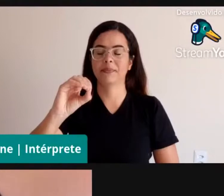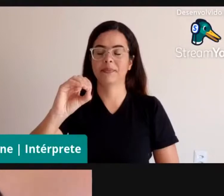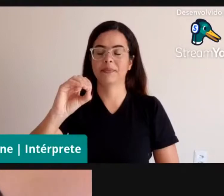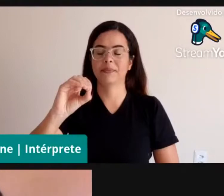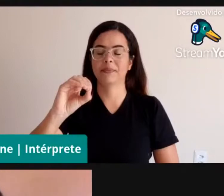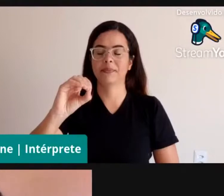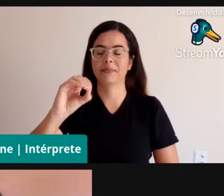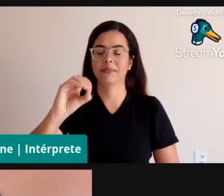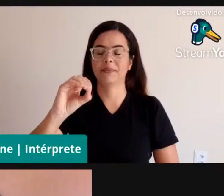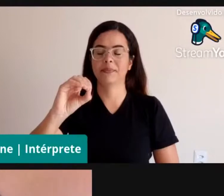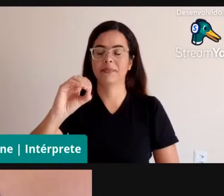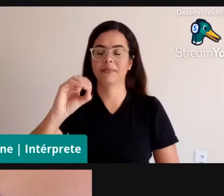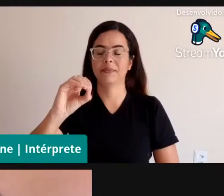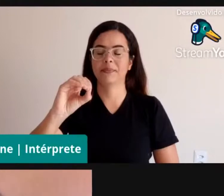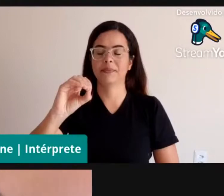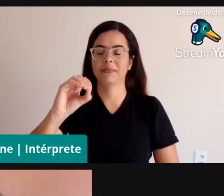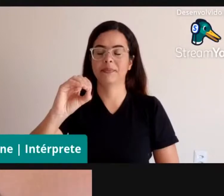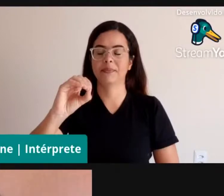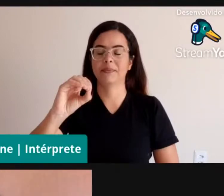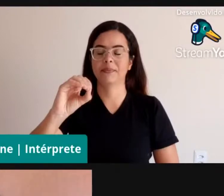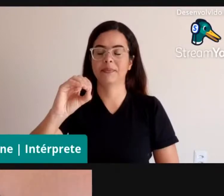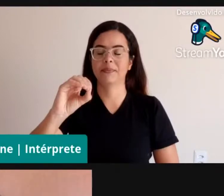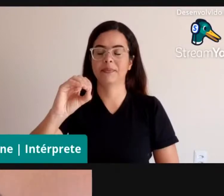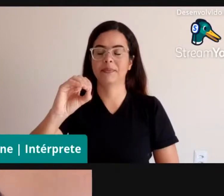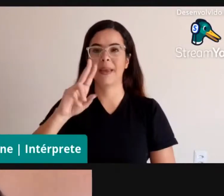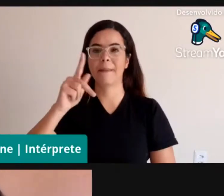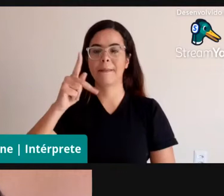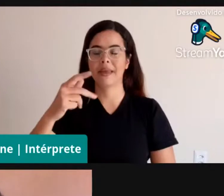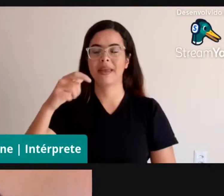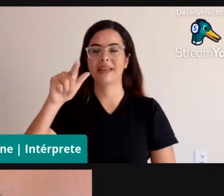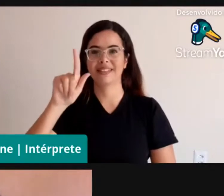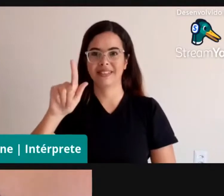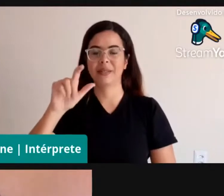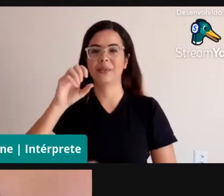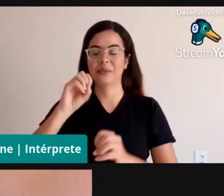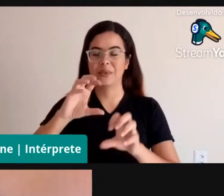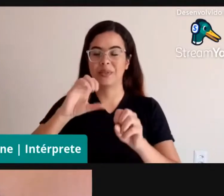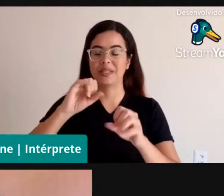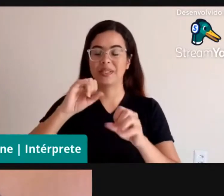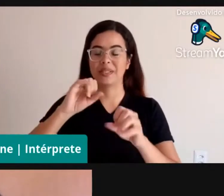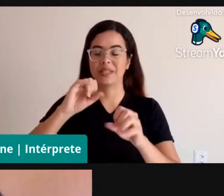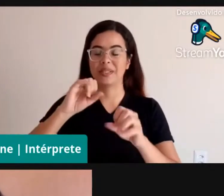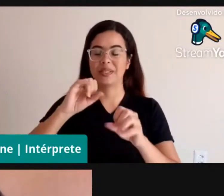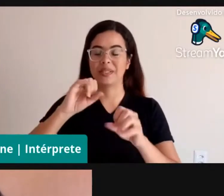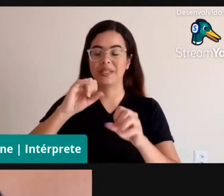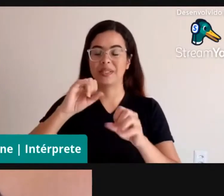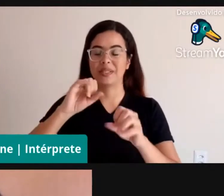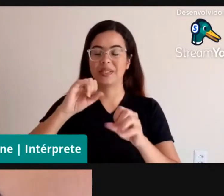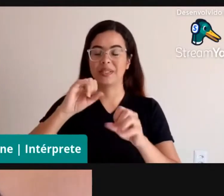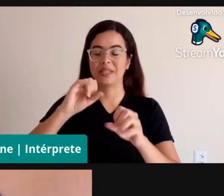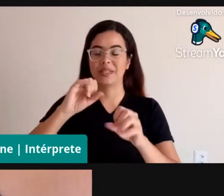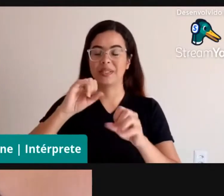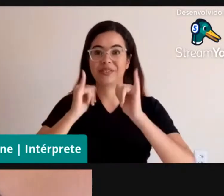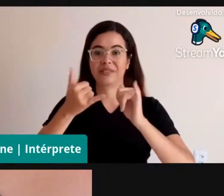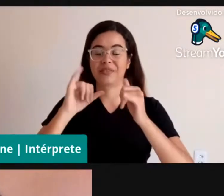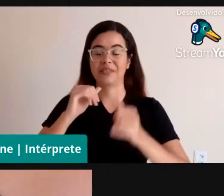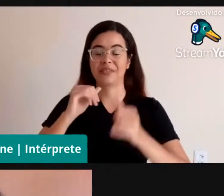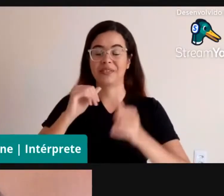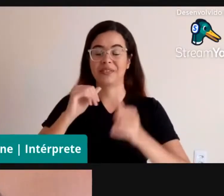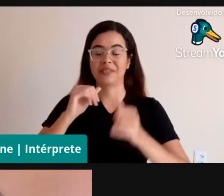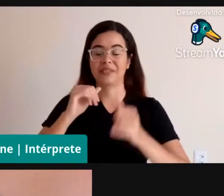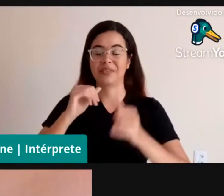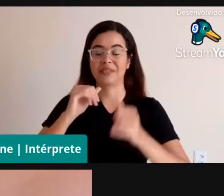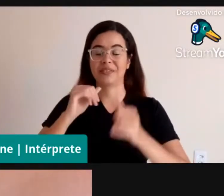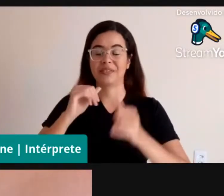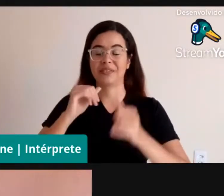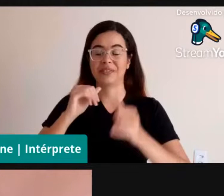Role-playing game, RPG, no ensino de química. Uma história, uma narrativa, um relato. Confesso que eu estou bem ansiosa por